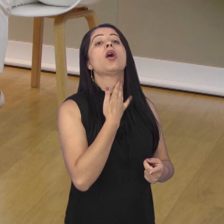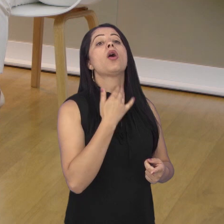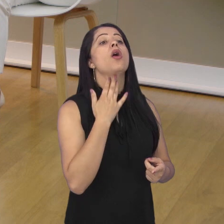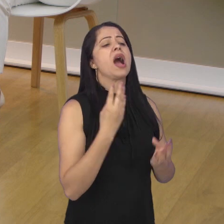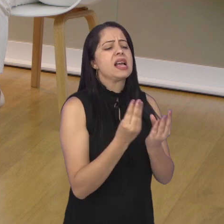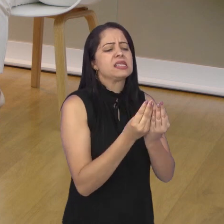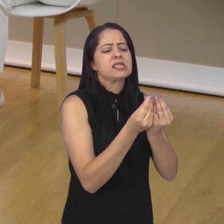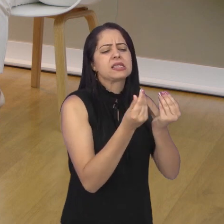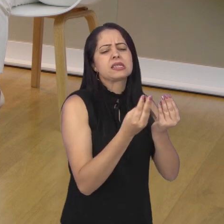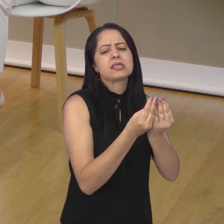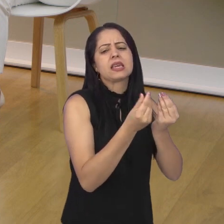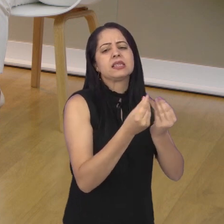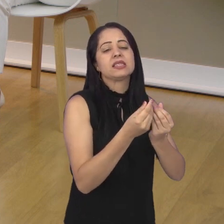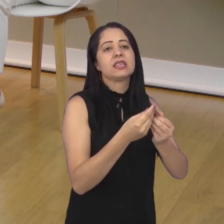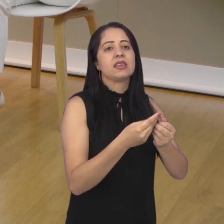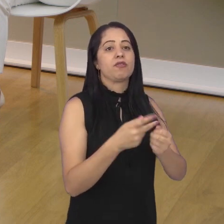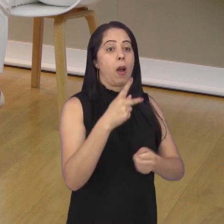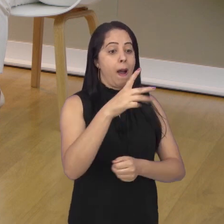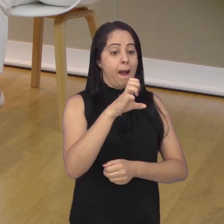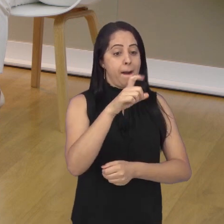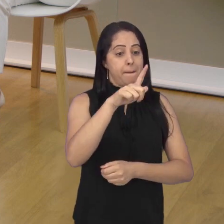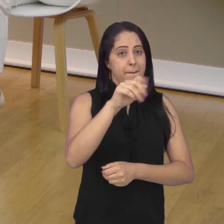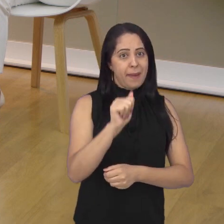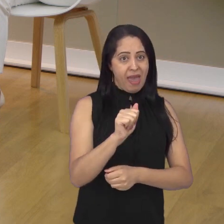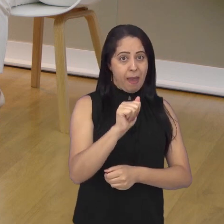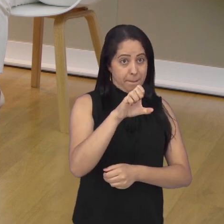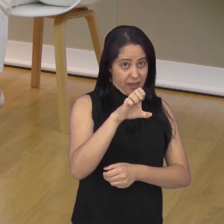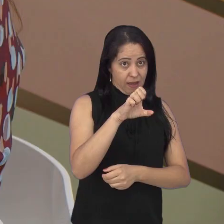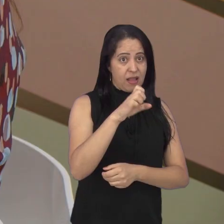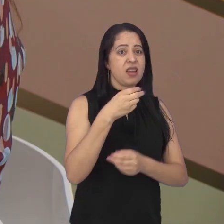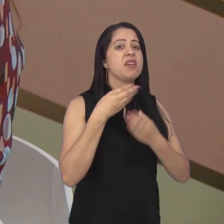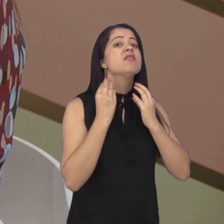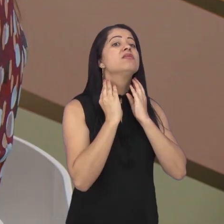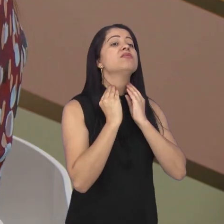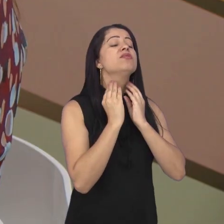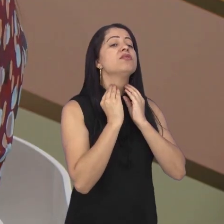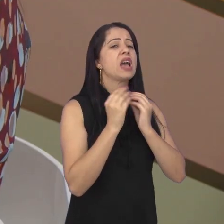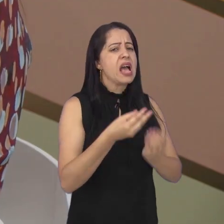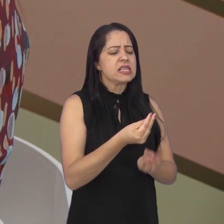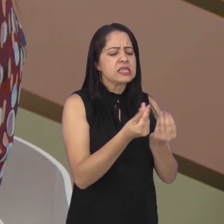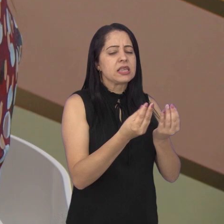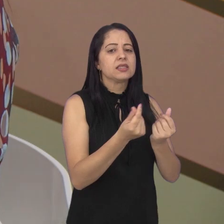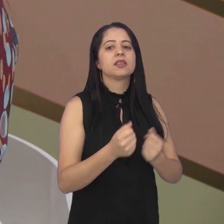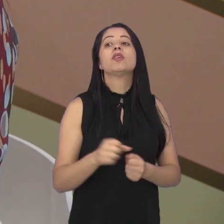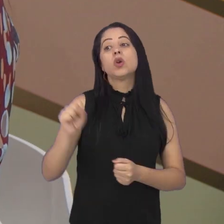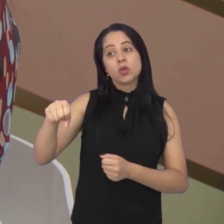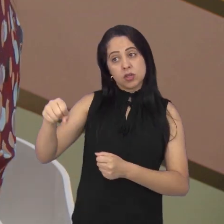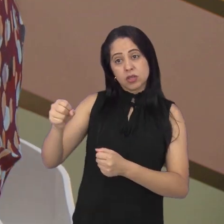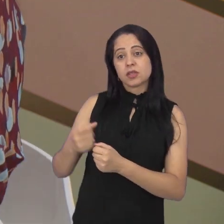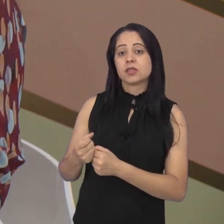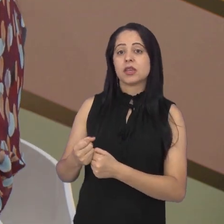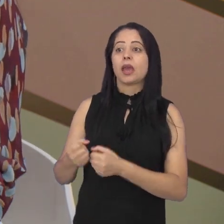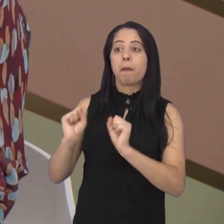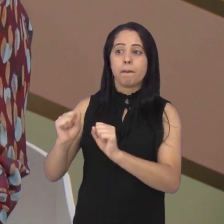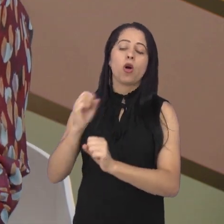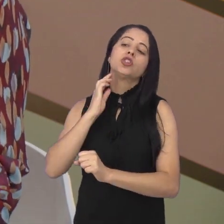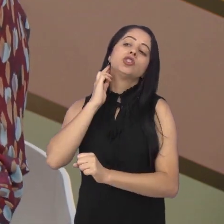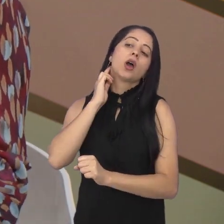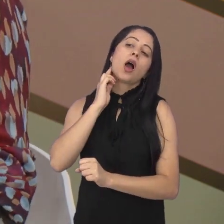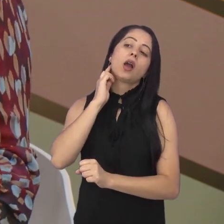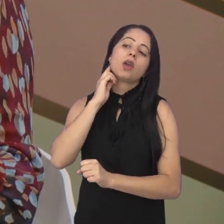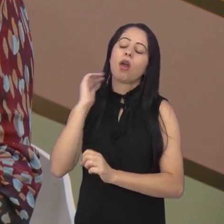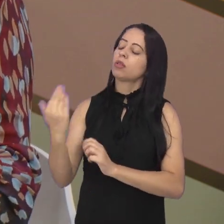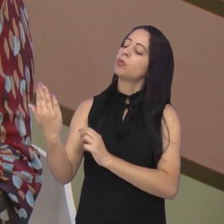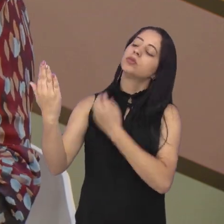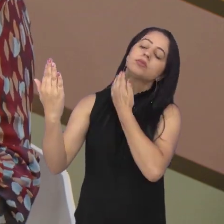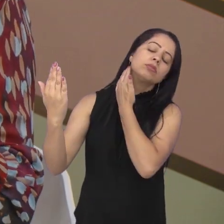ótimas. O pescoço e aqui atrás da orelha. Isso, próximo dessa região cervical, atrás da orelha, e é uma região que você consiga ver. Sim, olha no espelho. Pelo espelho não